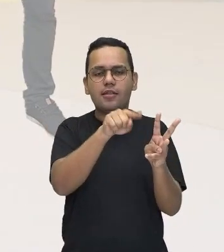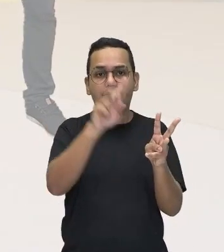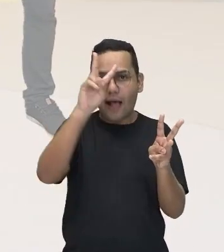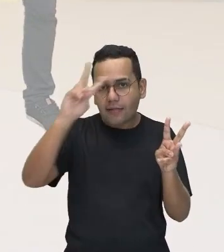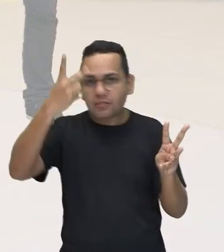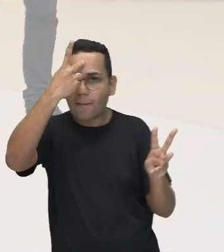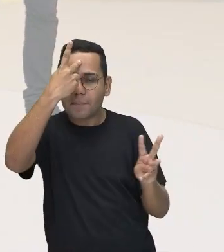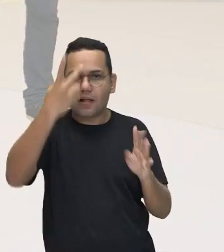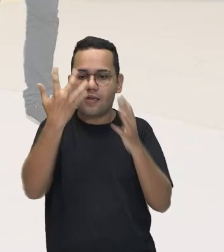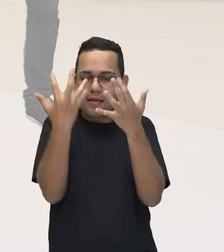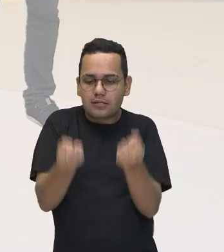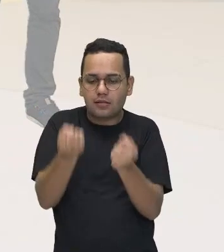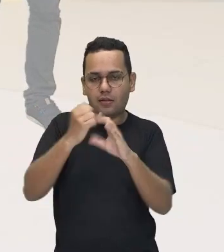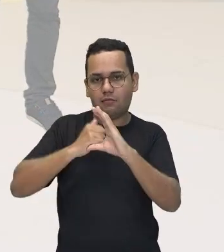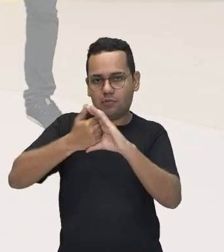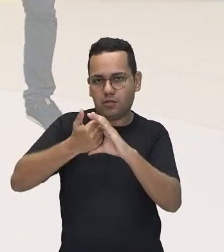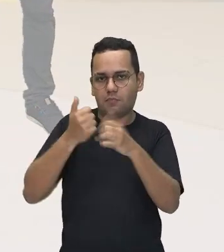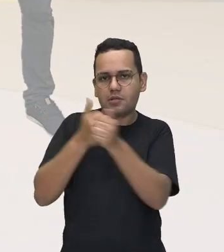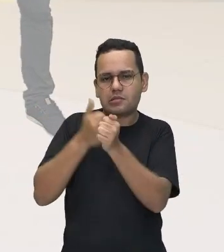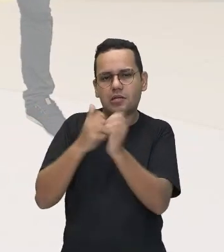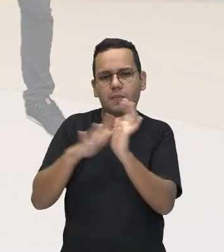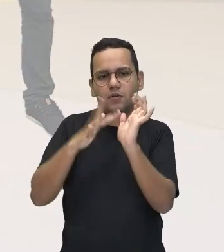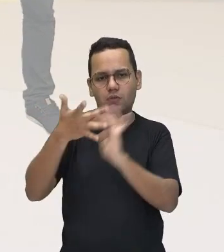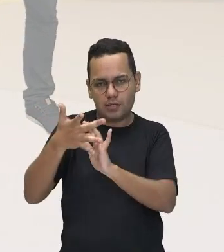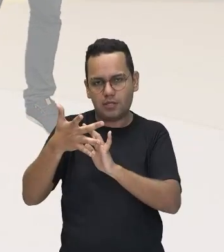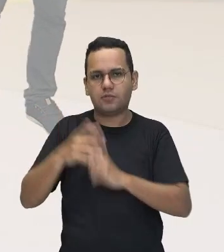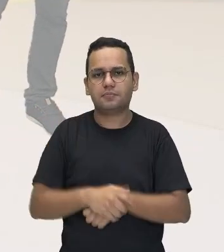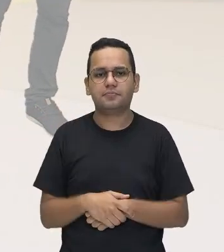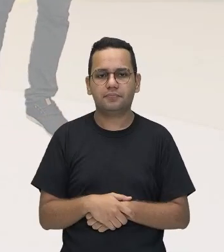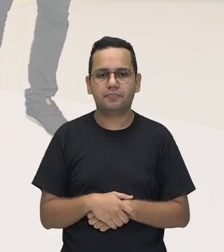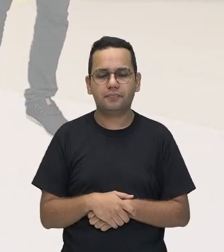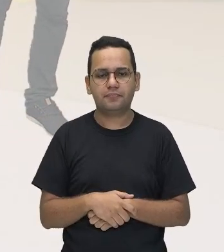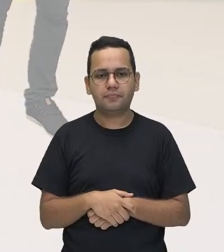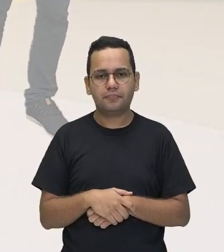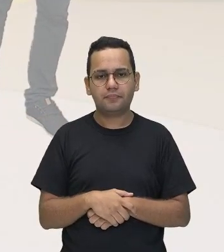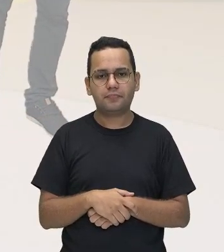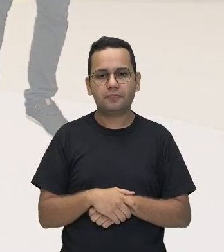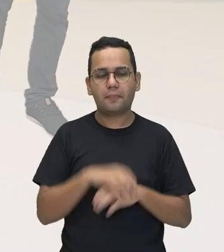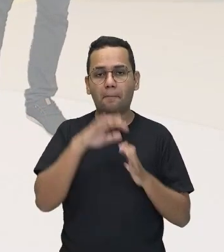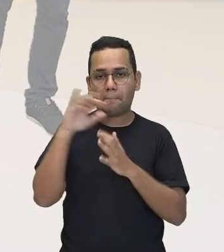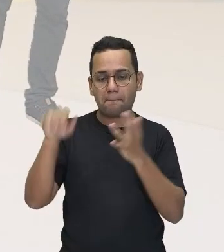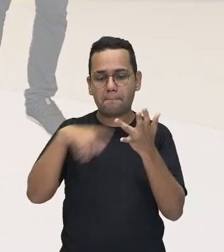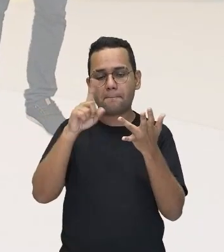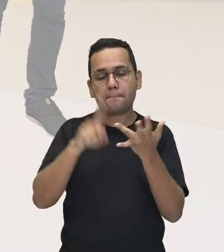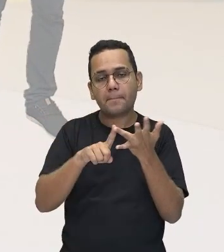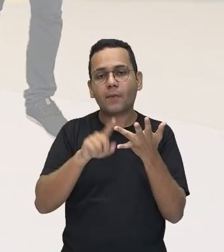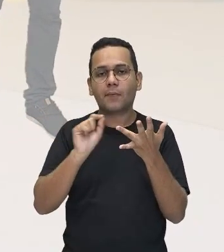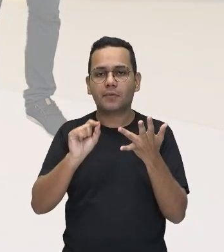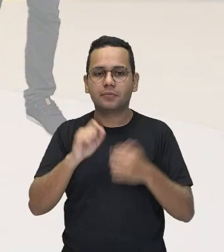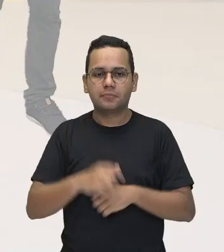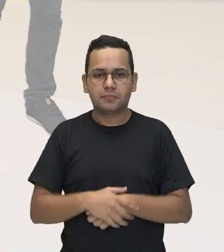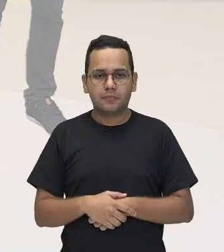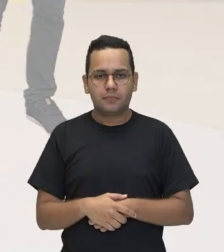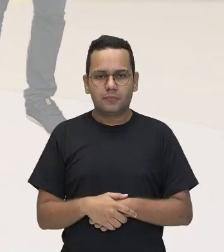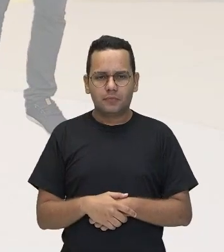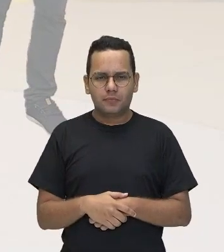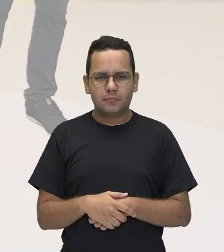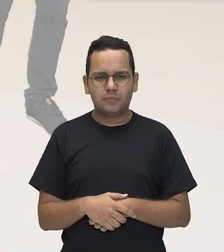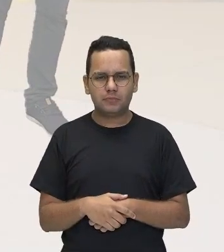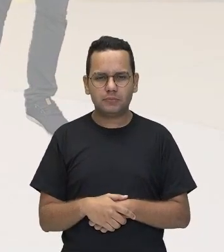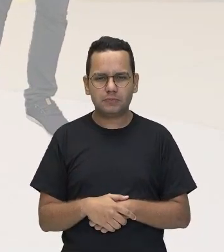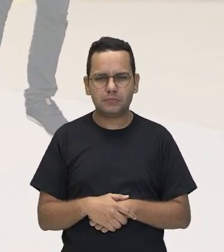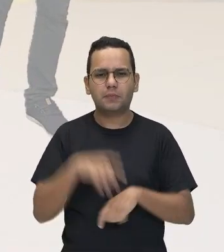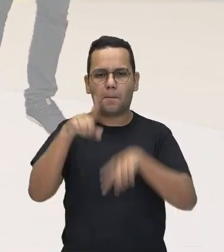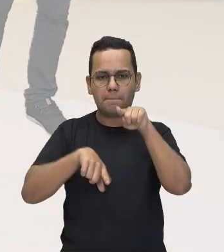culturais gigantescos na região. Vamos ter também a exploração colonial, professor, que foi ali promovida principalmente